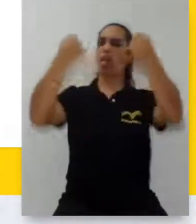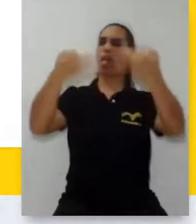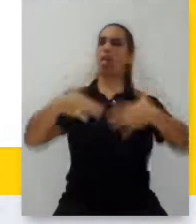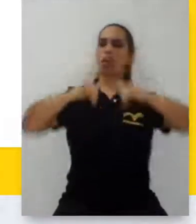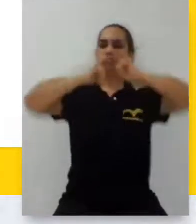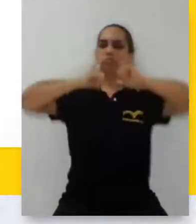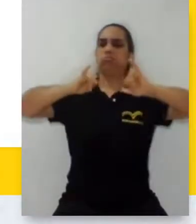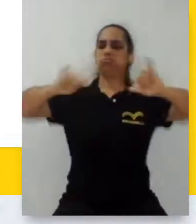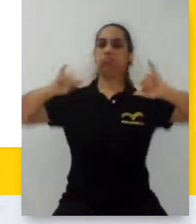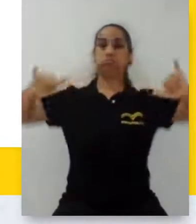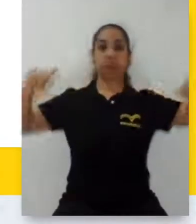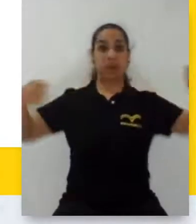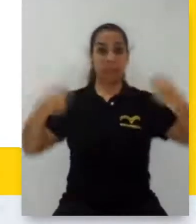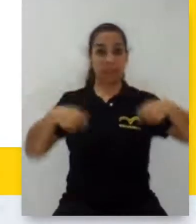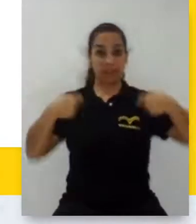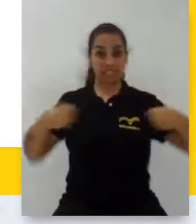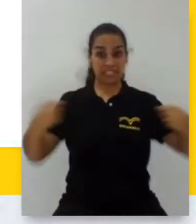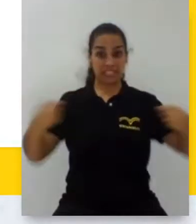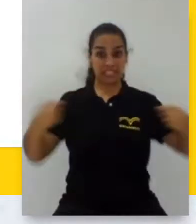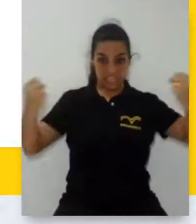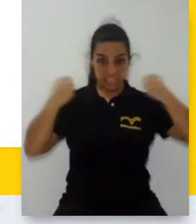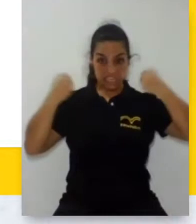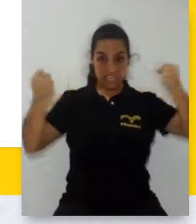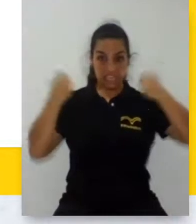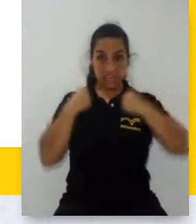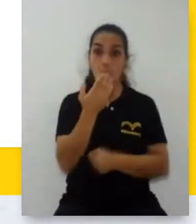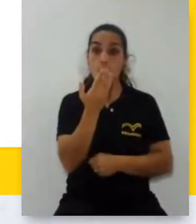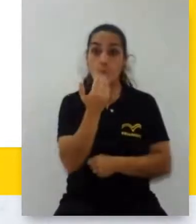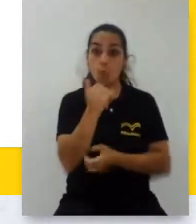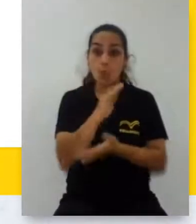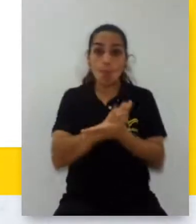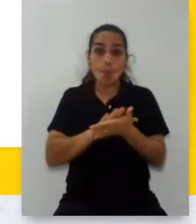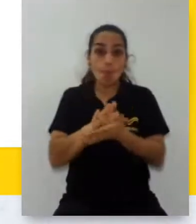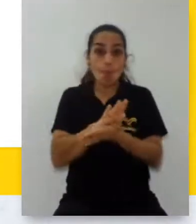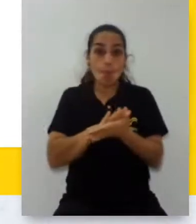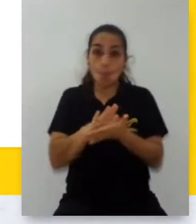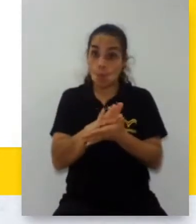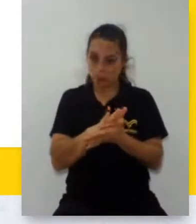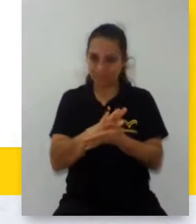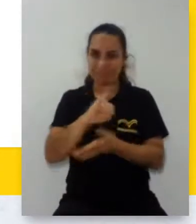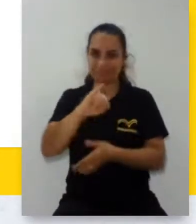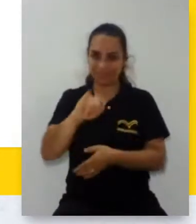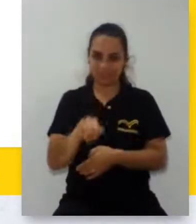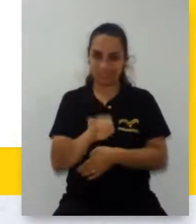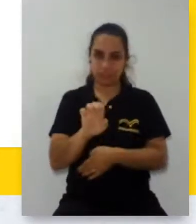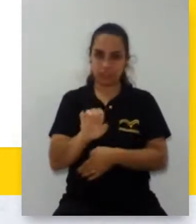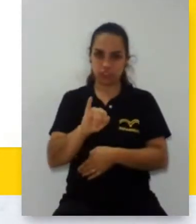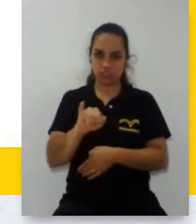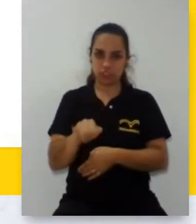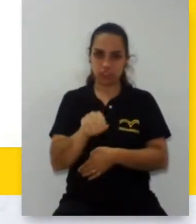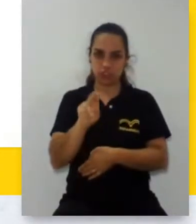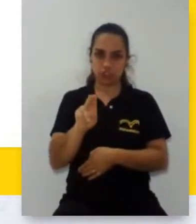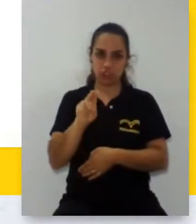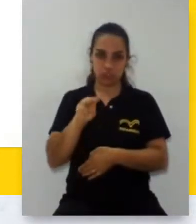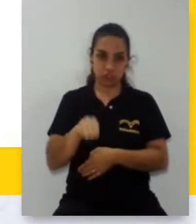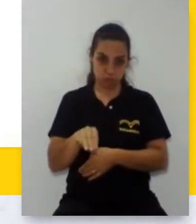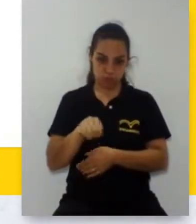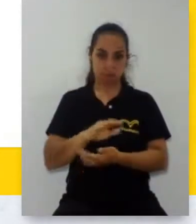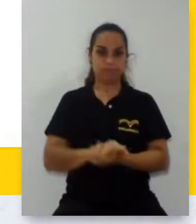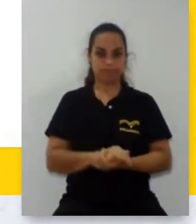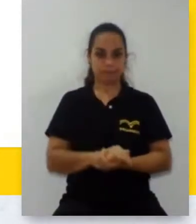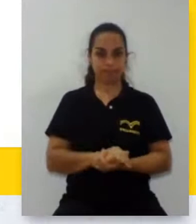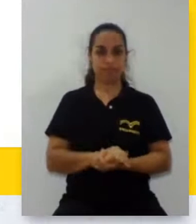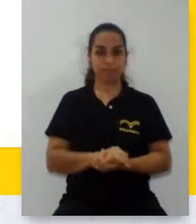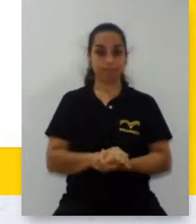devo fazer, não devo, qual o problema, enfim. A questão aqui que eu quero falar para vocês é dos níveis de glicose. Uma pessoa